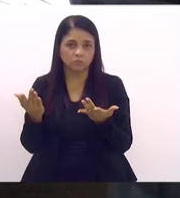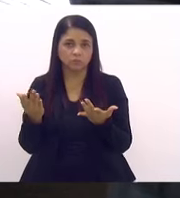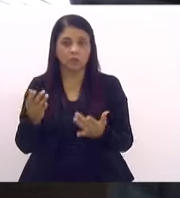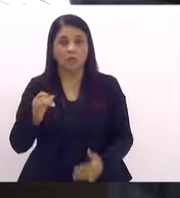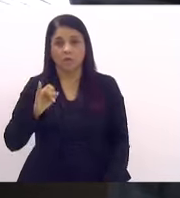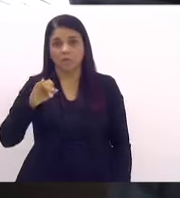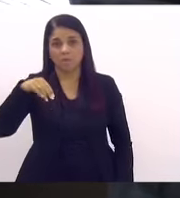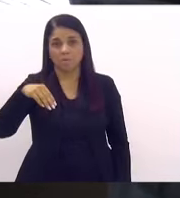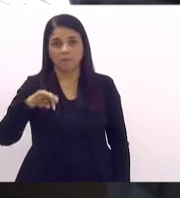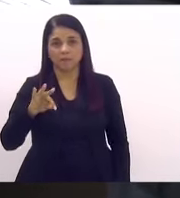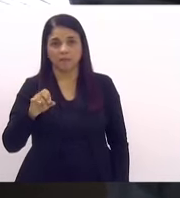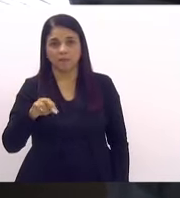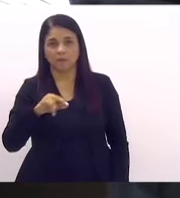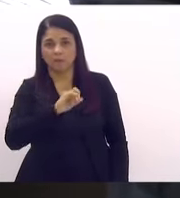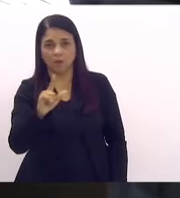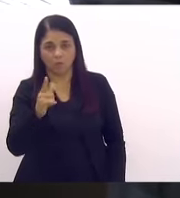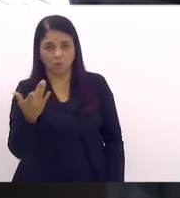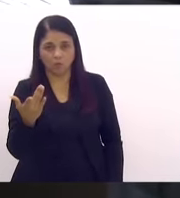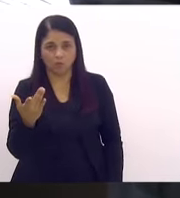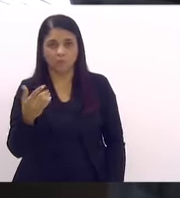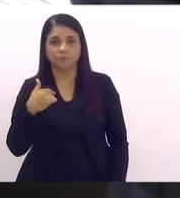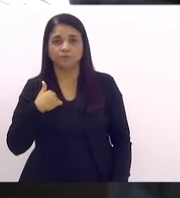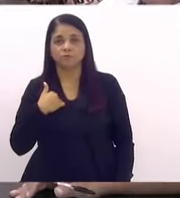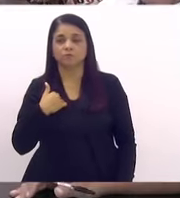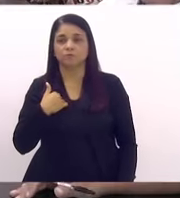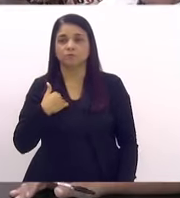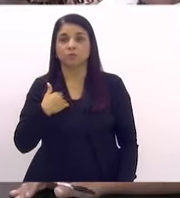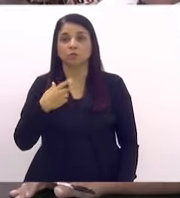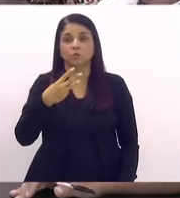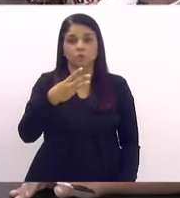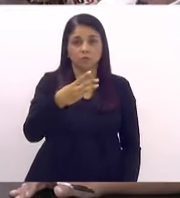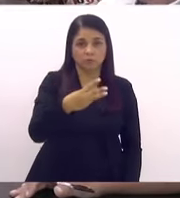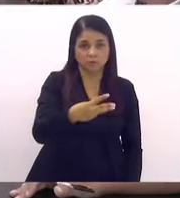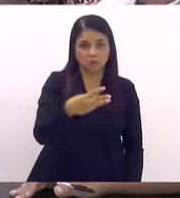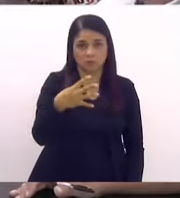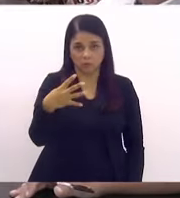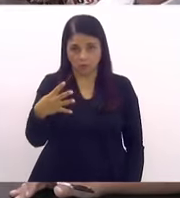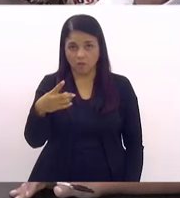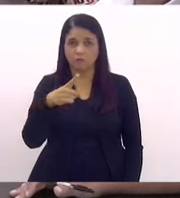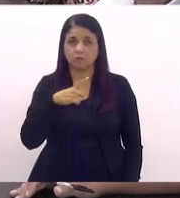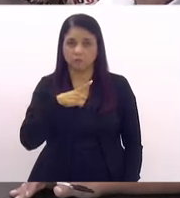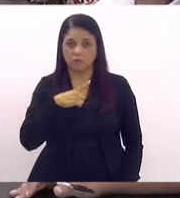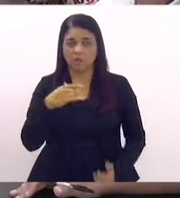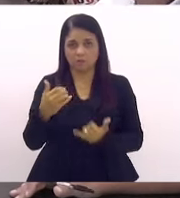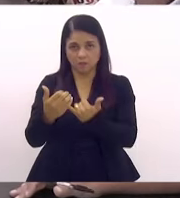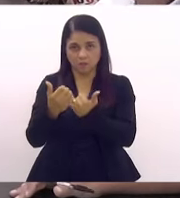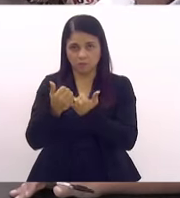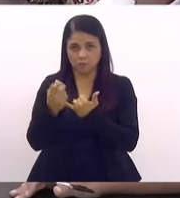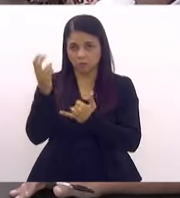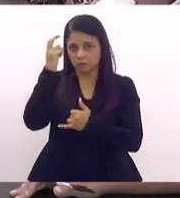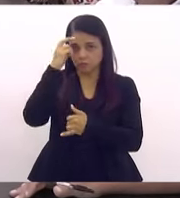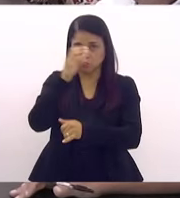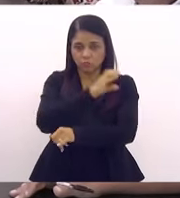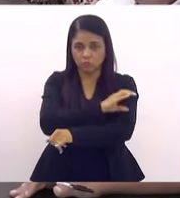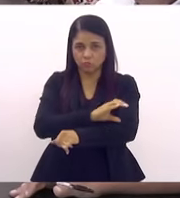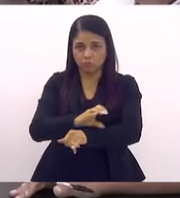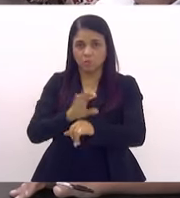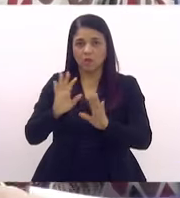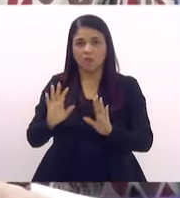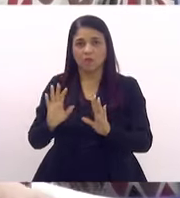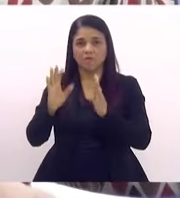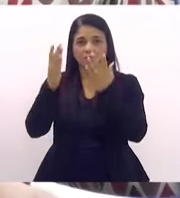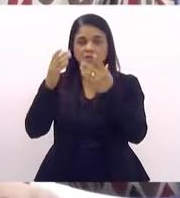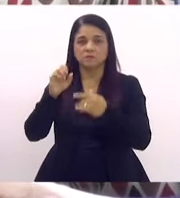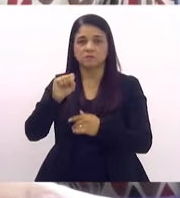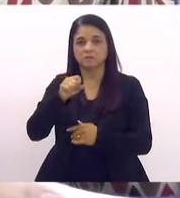absolutamente, imaterial. Absolutamente. O meu 34 tem. Eu tenho um 34 que é... Declaro patrimônio cultural imaterial do Estado do Rio de Janeiro, a festa de Santo Antônio,